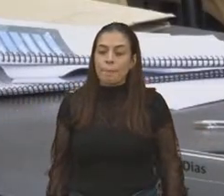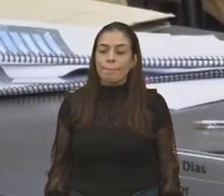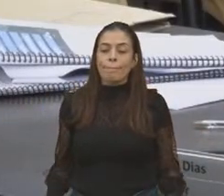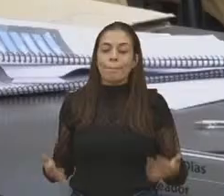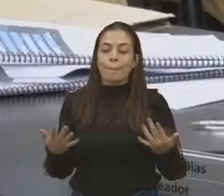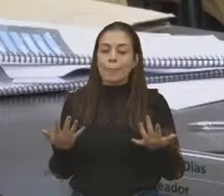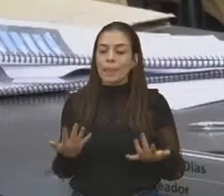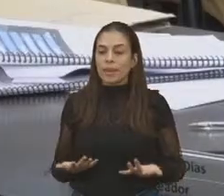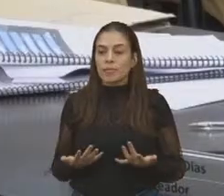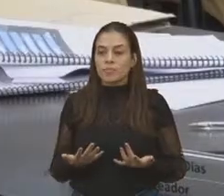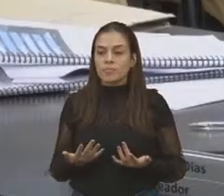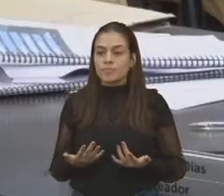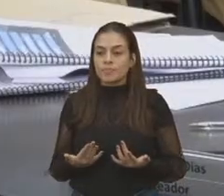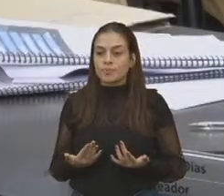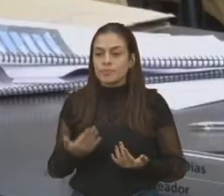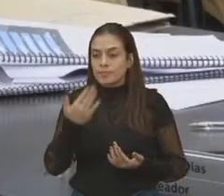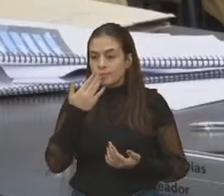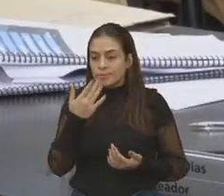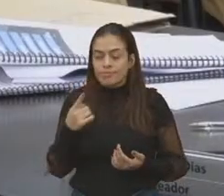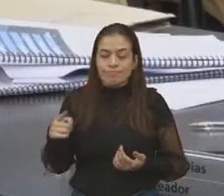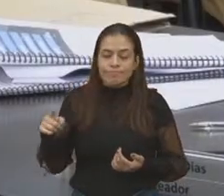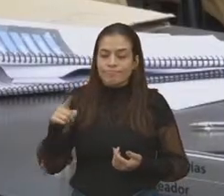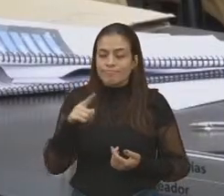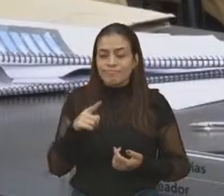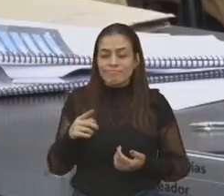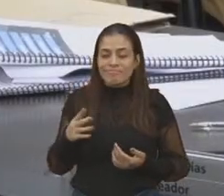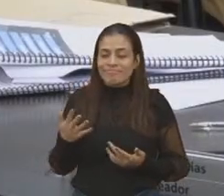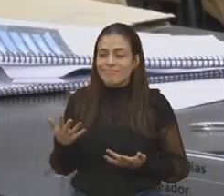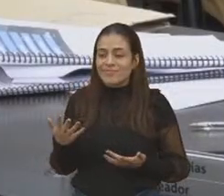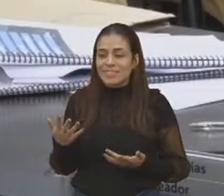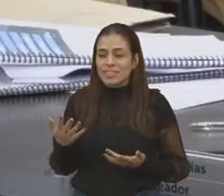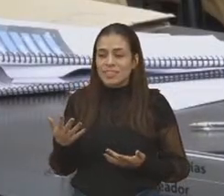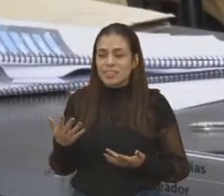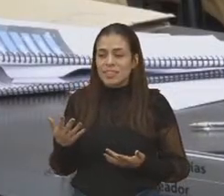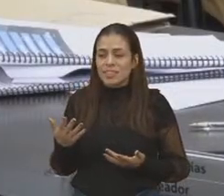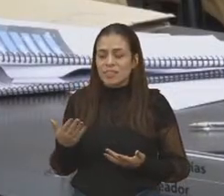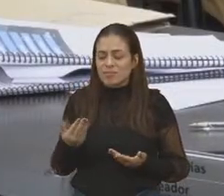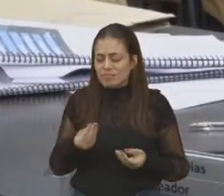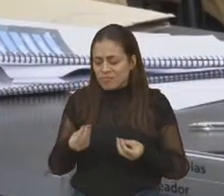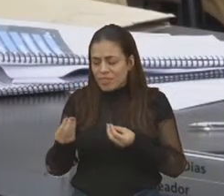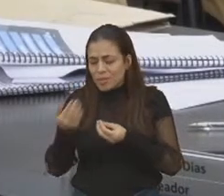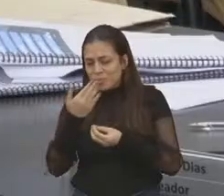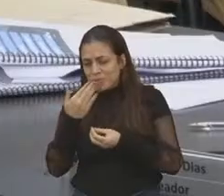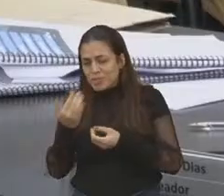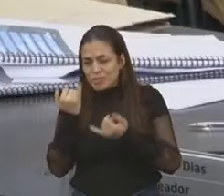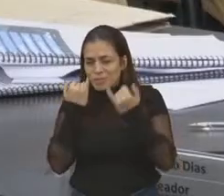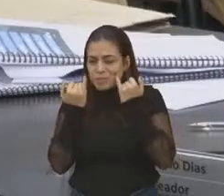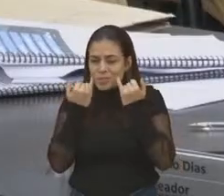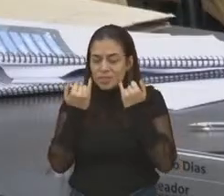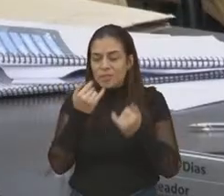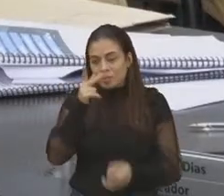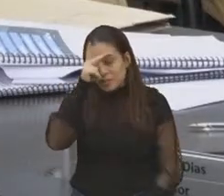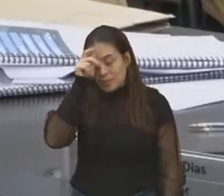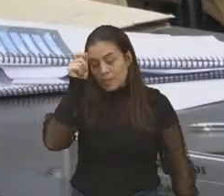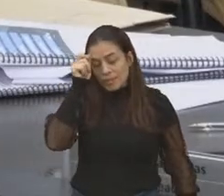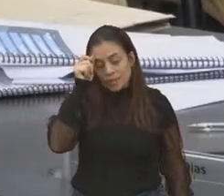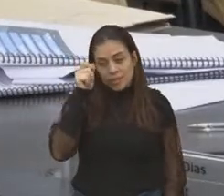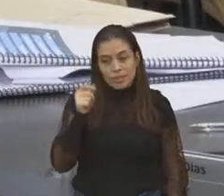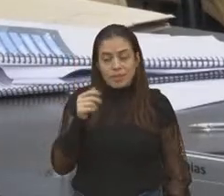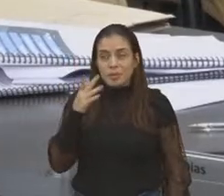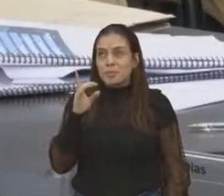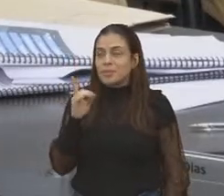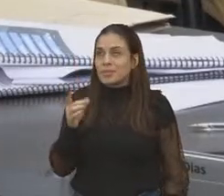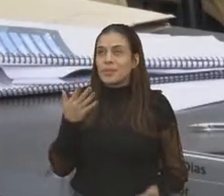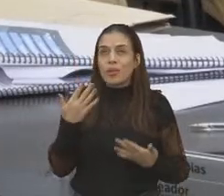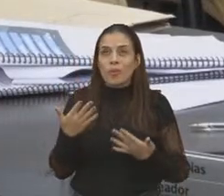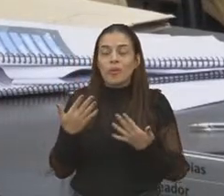Então, pedir vocês aí que encaminhem esse pedido ao prefeito aí, pelo amor de Deus, vamos construir